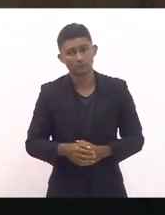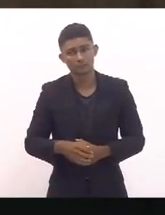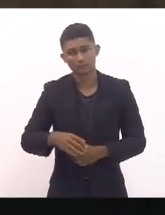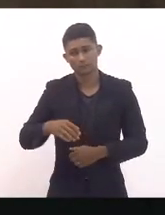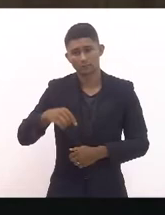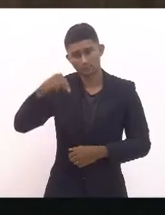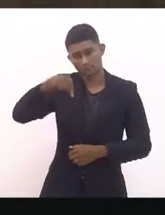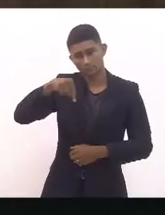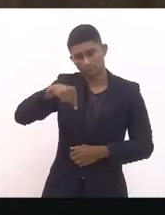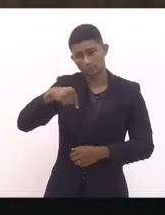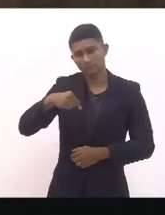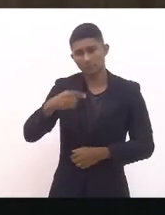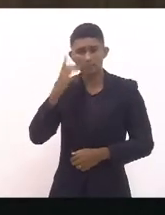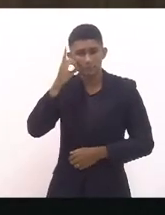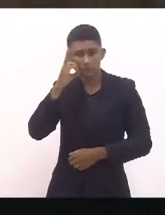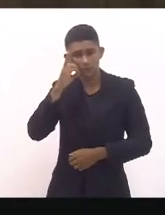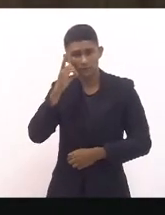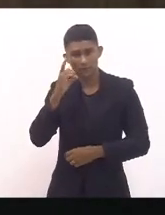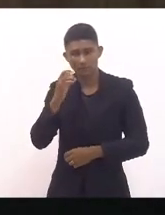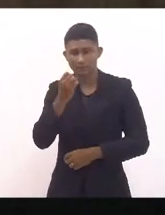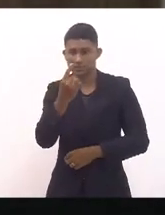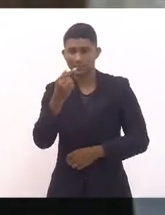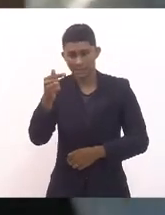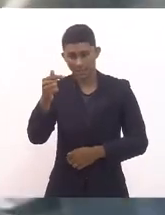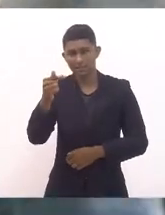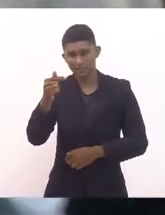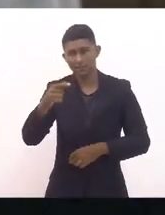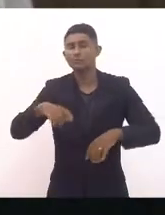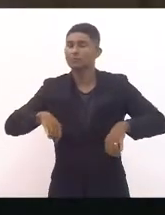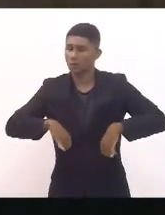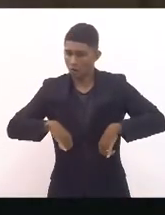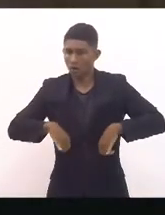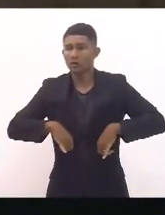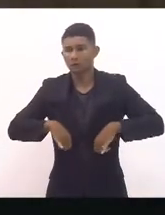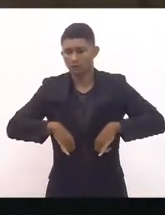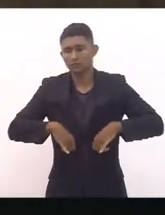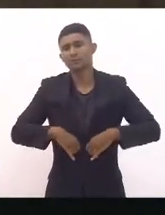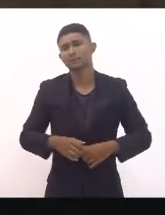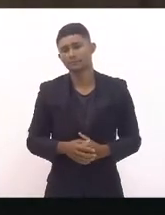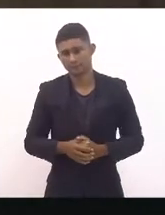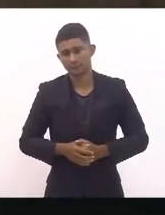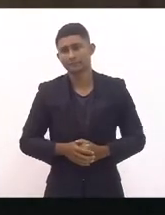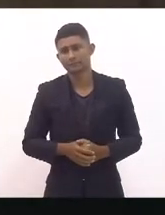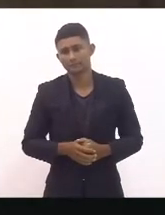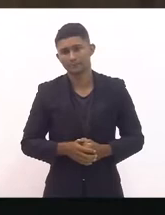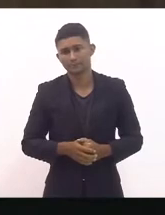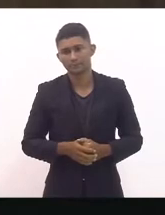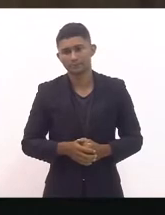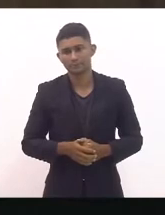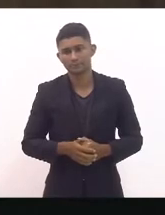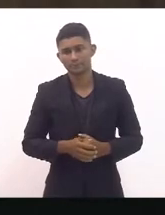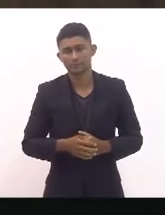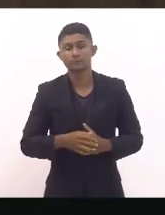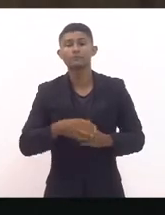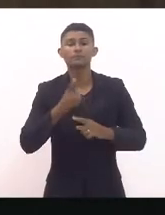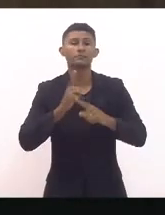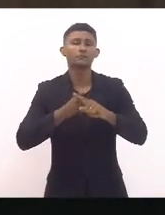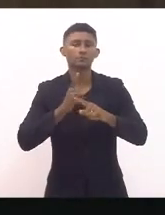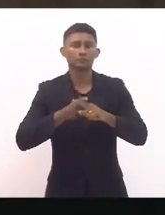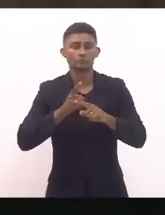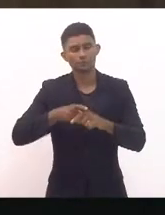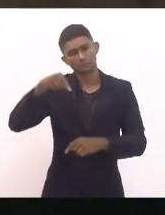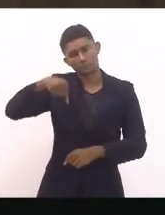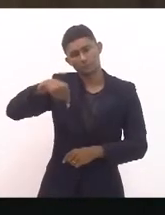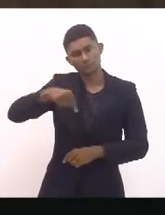17 padecem, porque Se esses parte do